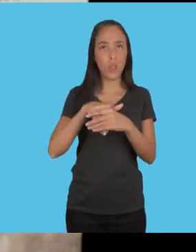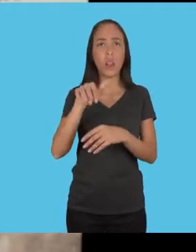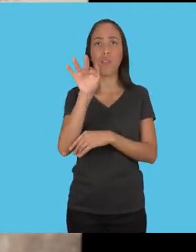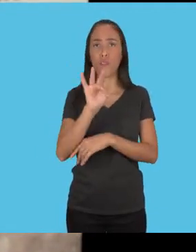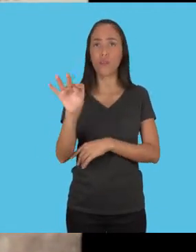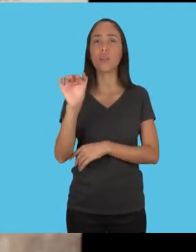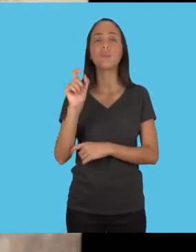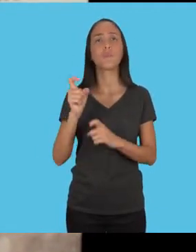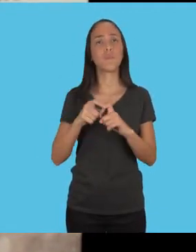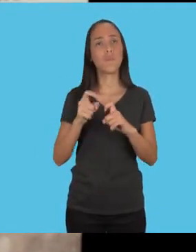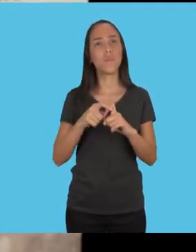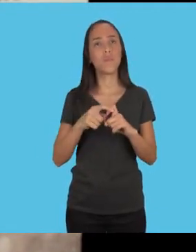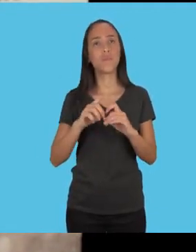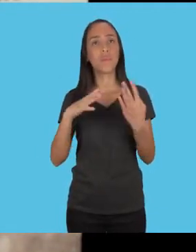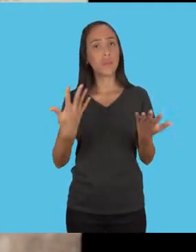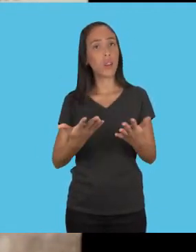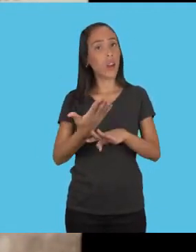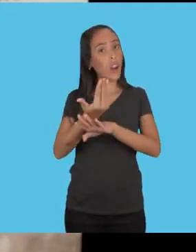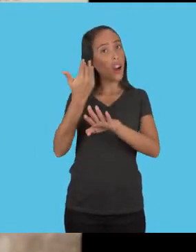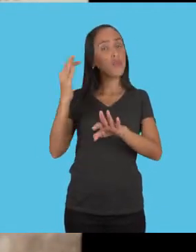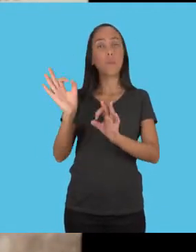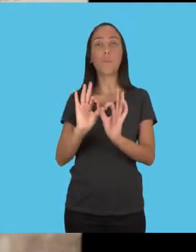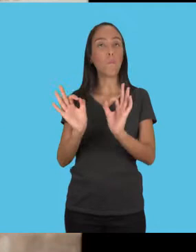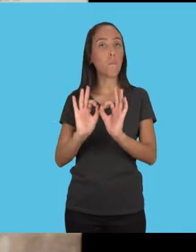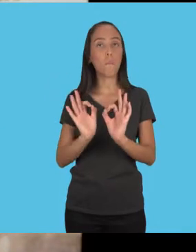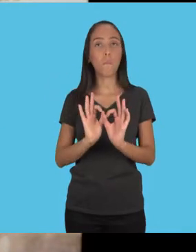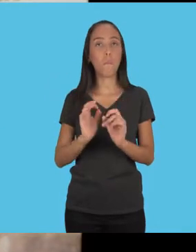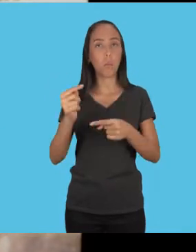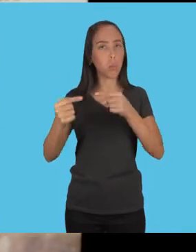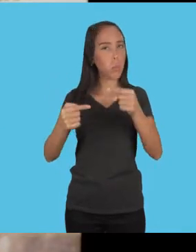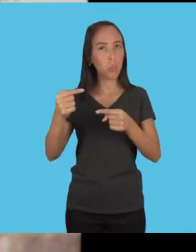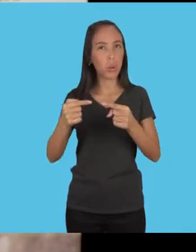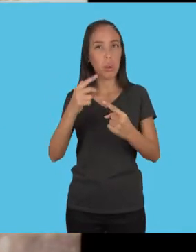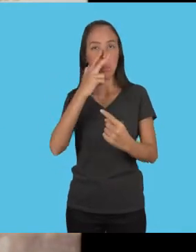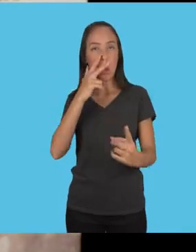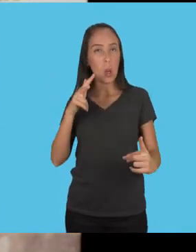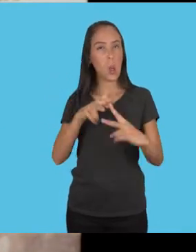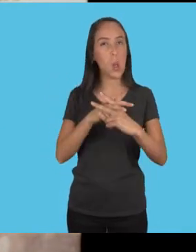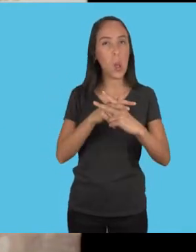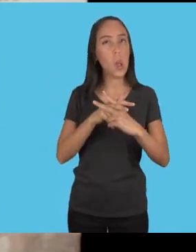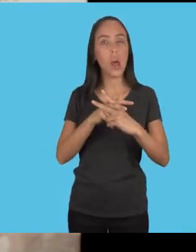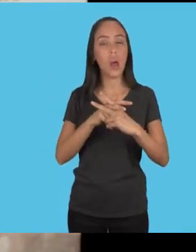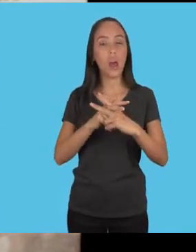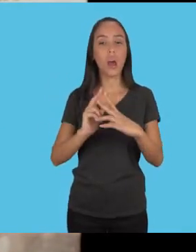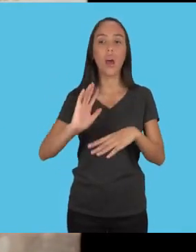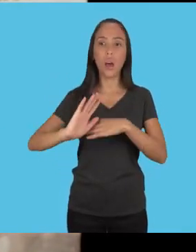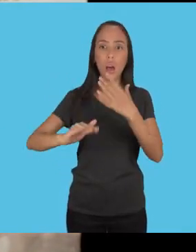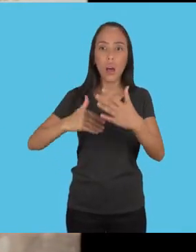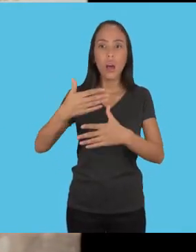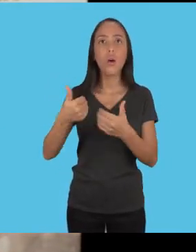não tinha de política, de confronto político, passou a ter.